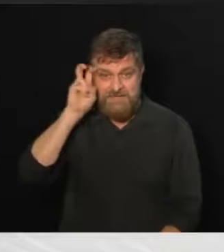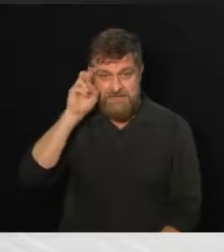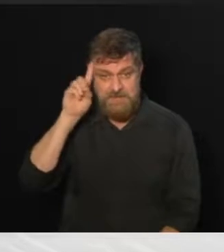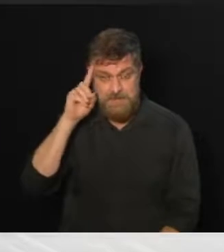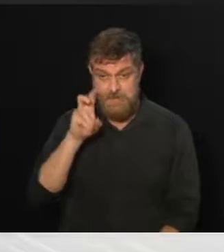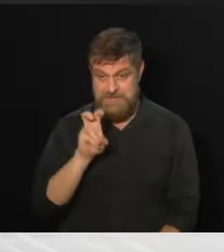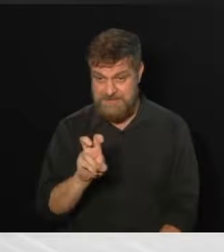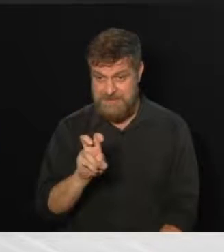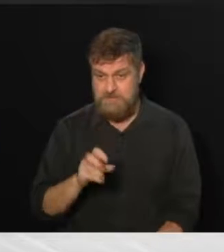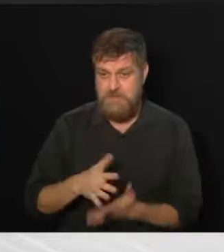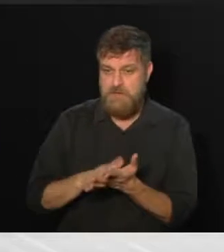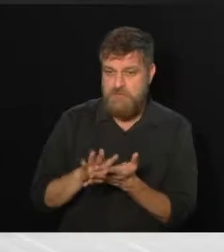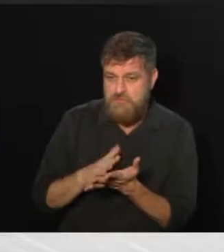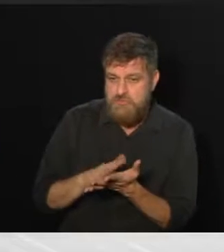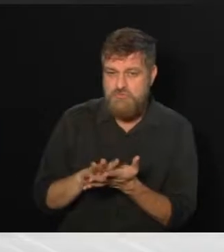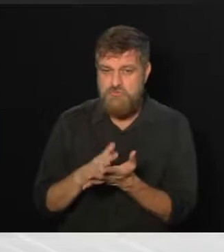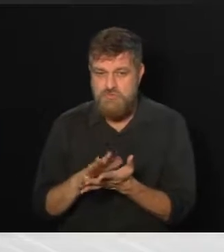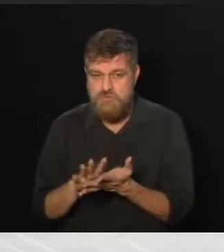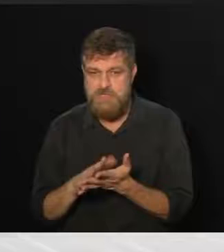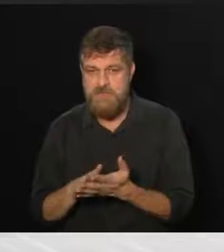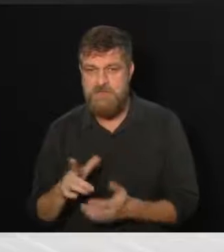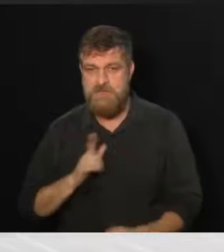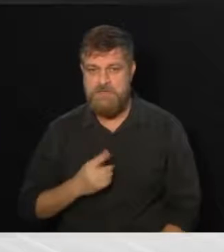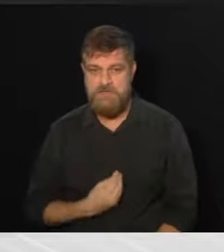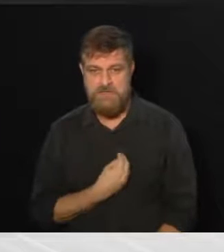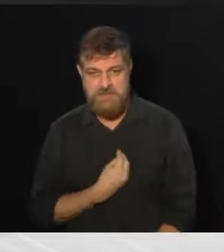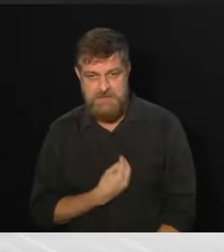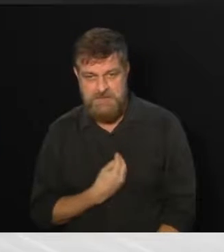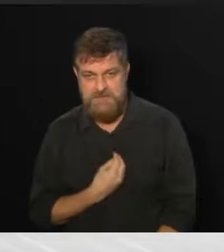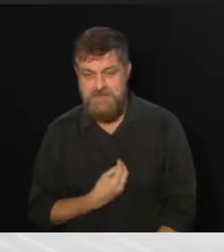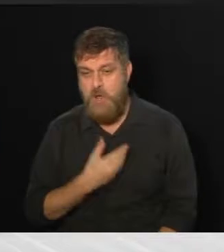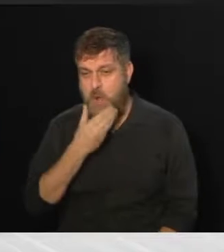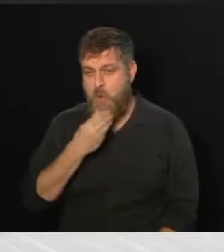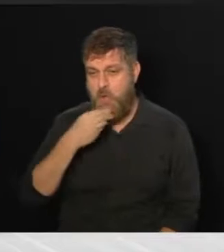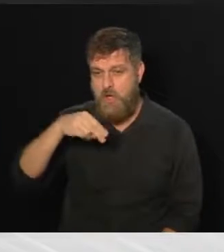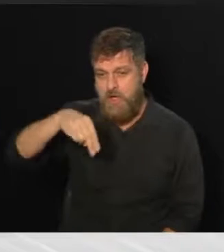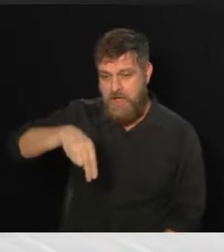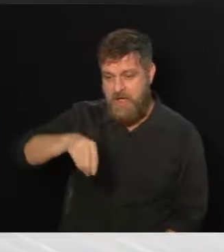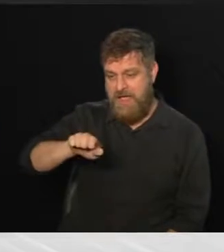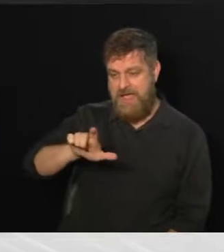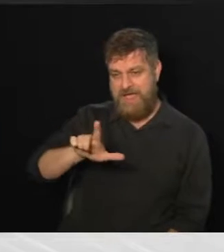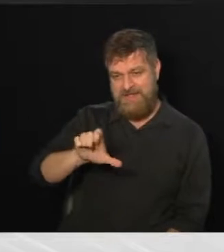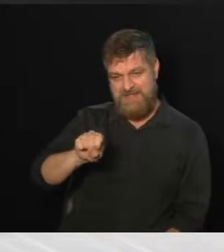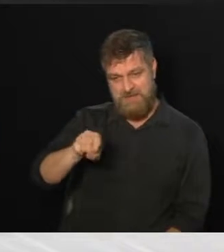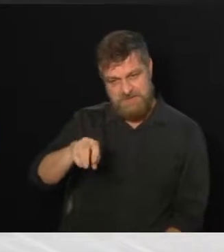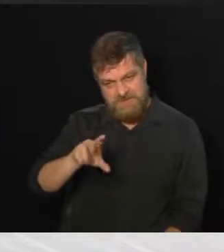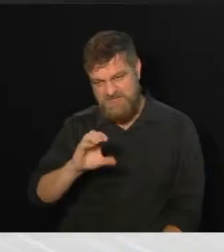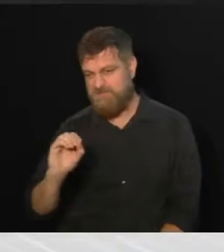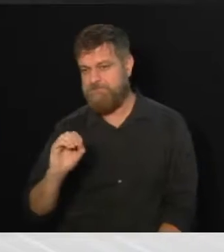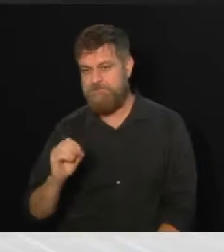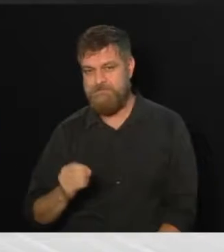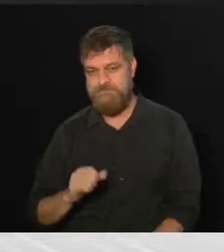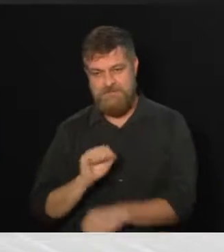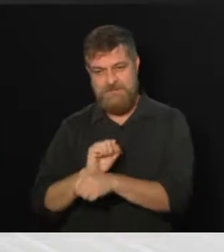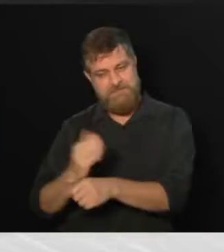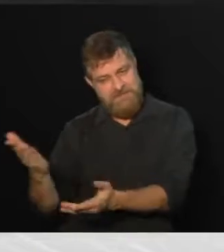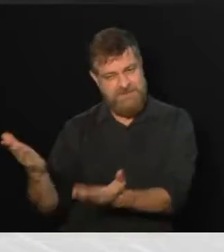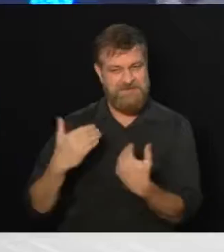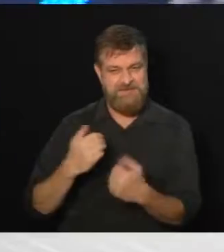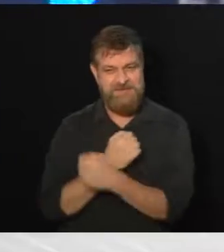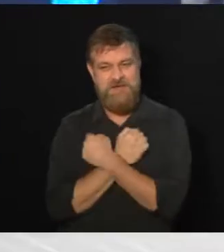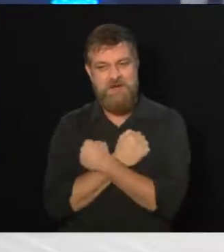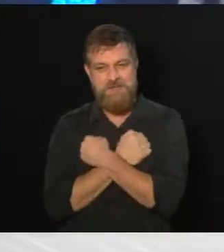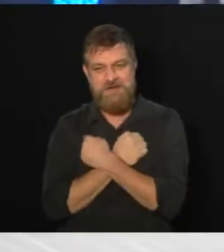5, o Samba do Professor, com a participação especial de Nelson Figueiredo, esse baluarte do samba. Espero todos vocês. Um grande